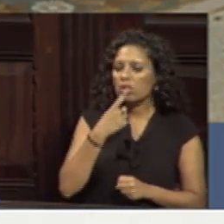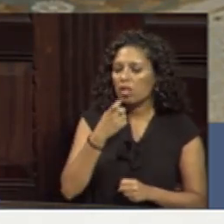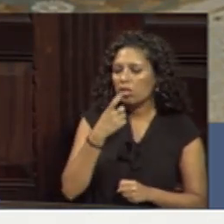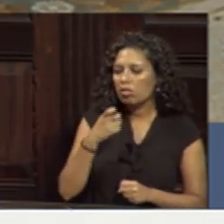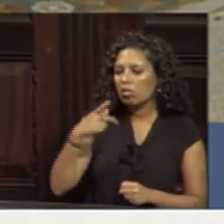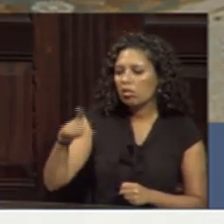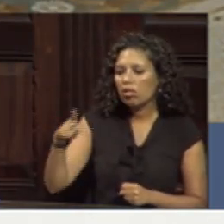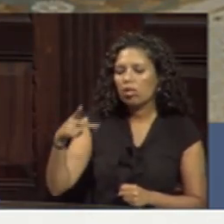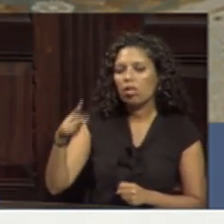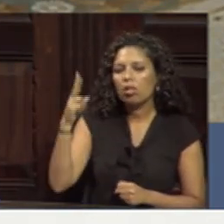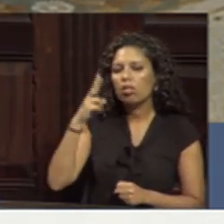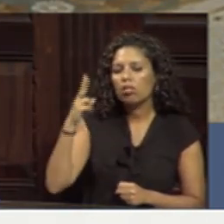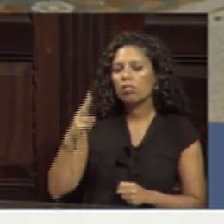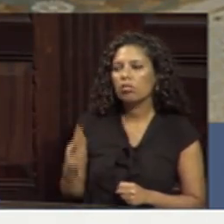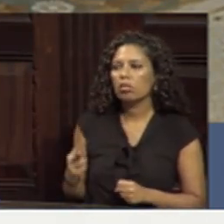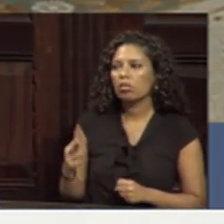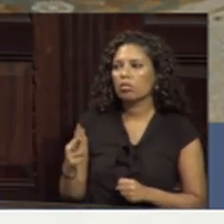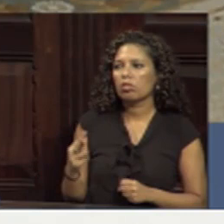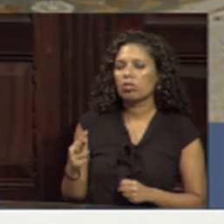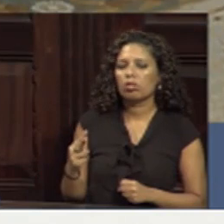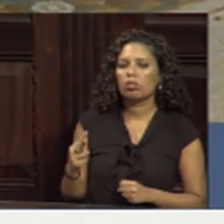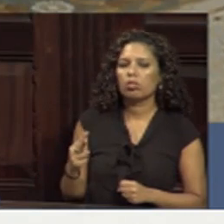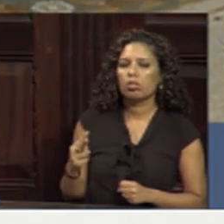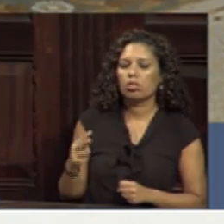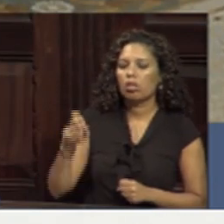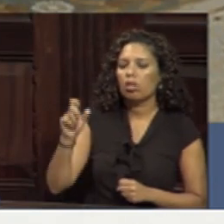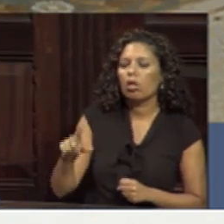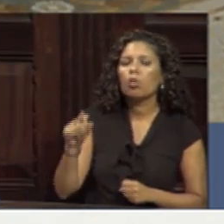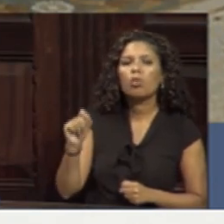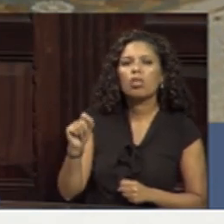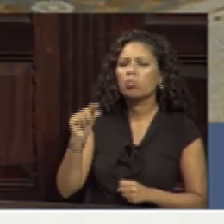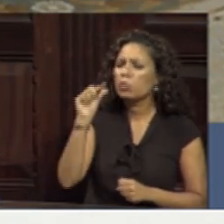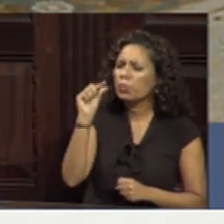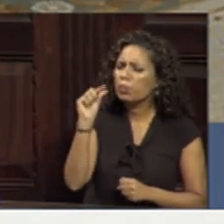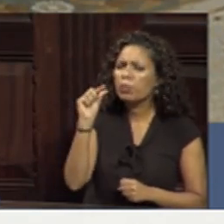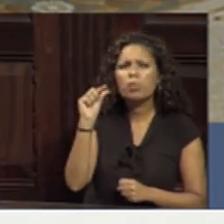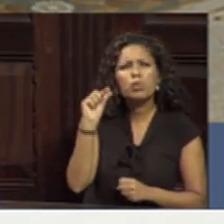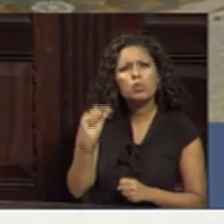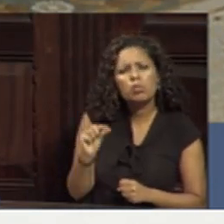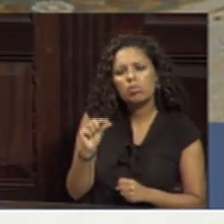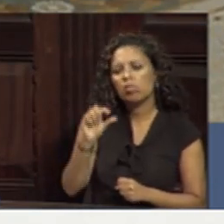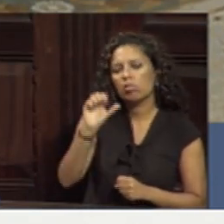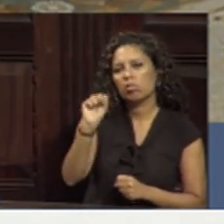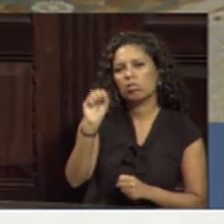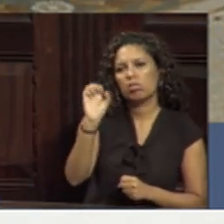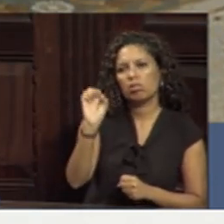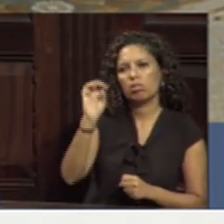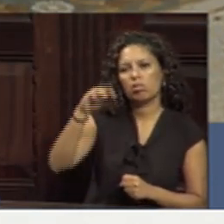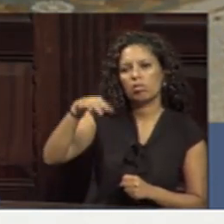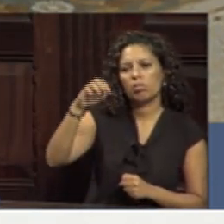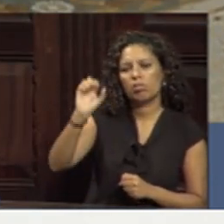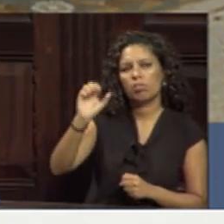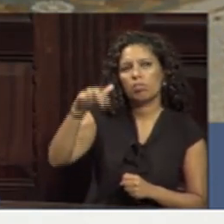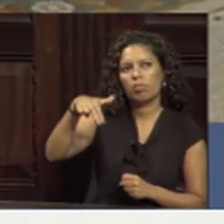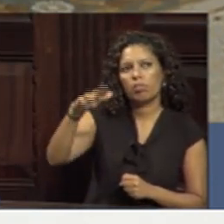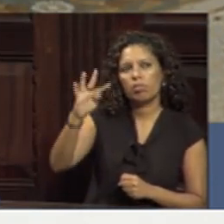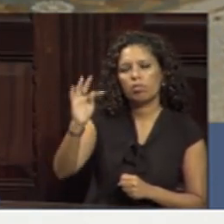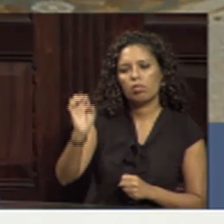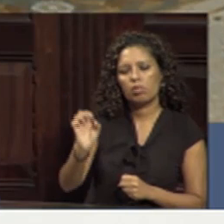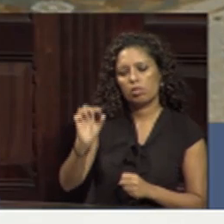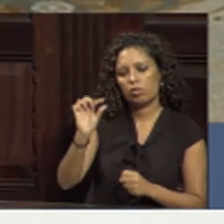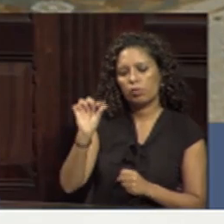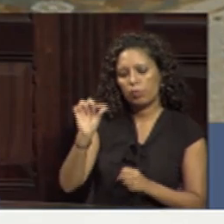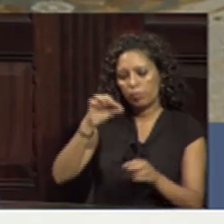e do Anderson é uma sementeira. É uma sementeira